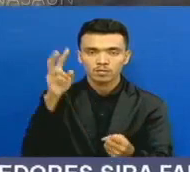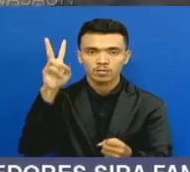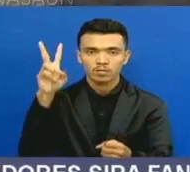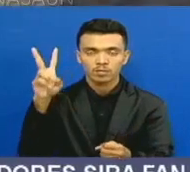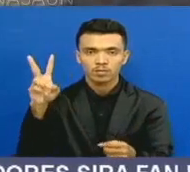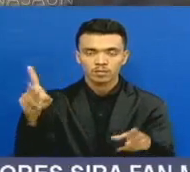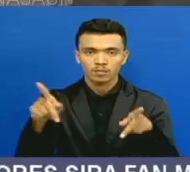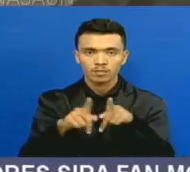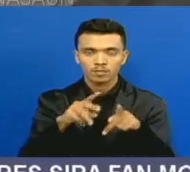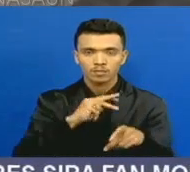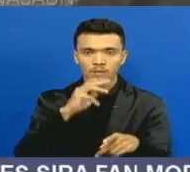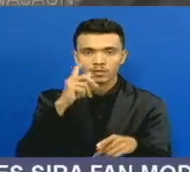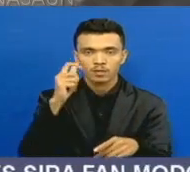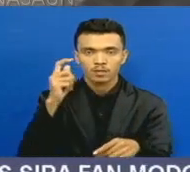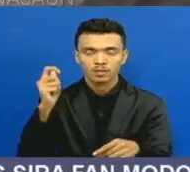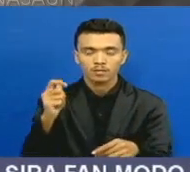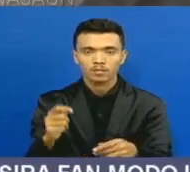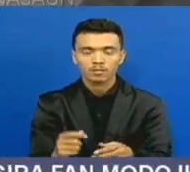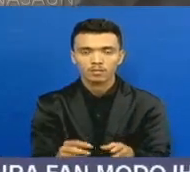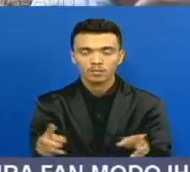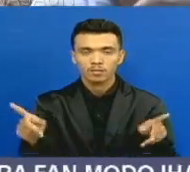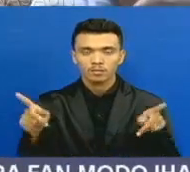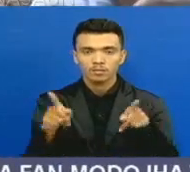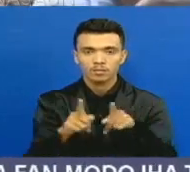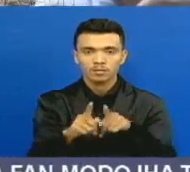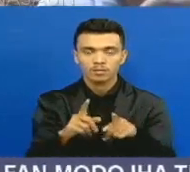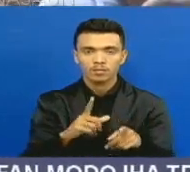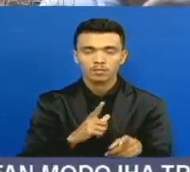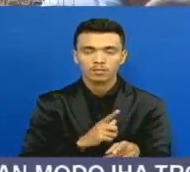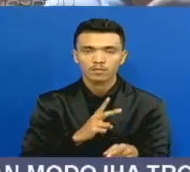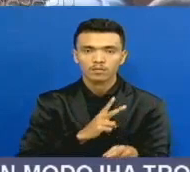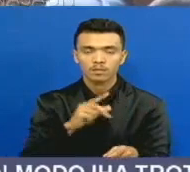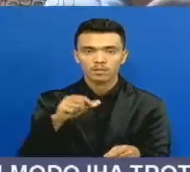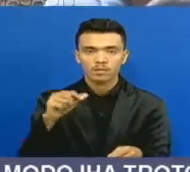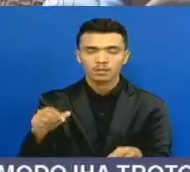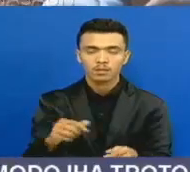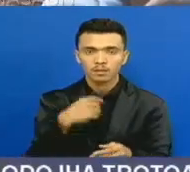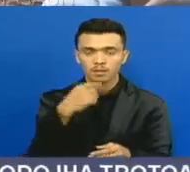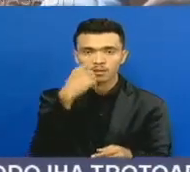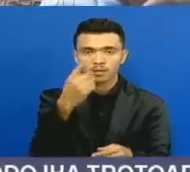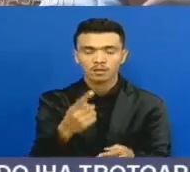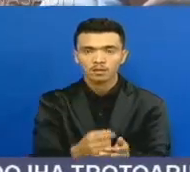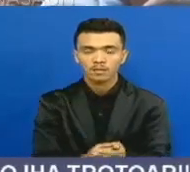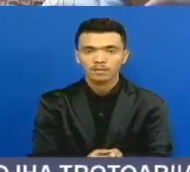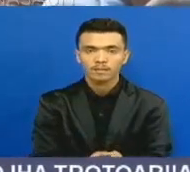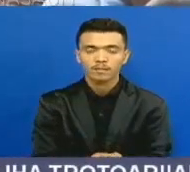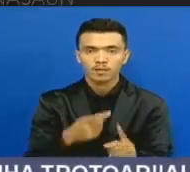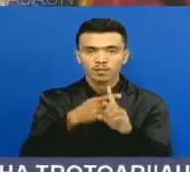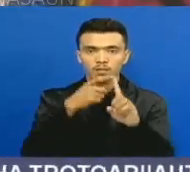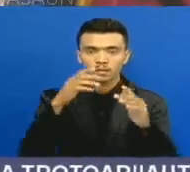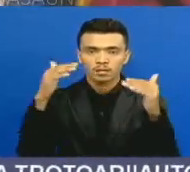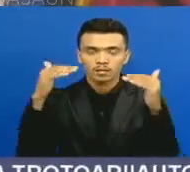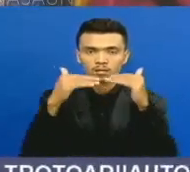administrativo Manatutu, o suco fone licore, posto administrativo Laclo. Governante ne afirma, conclusão José diálogo